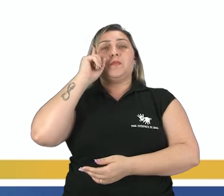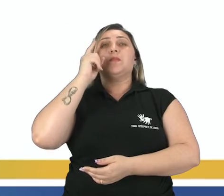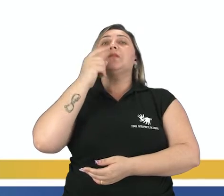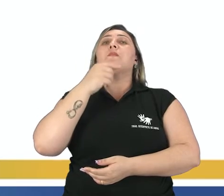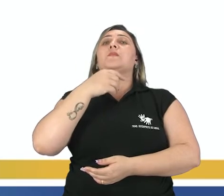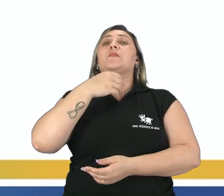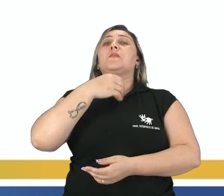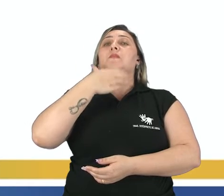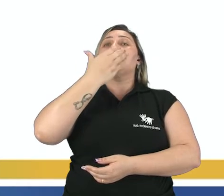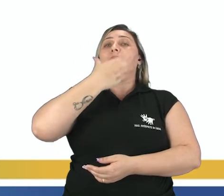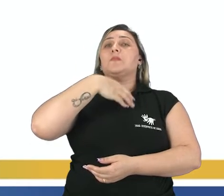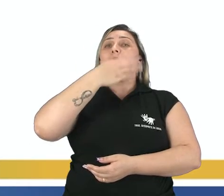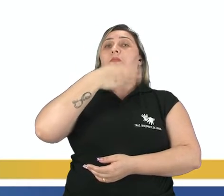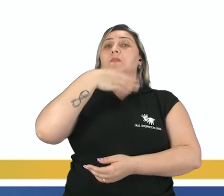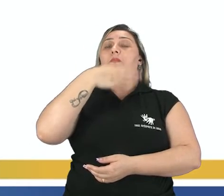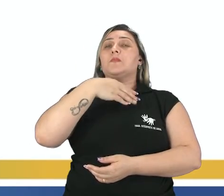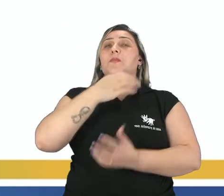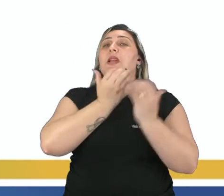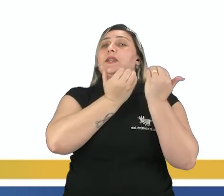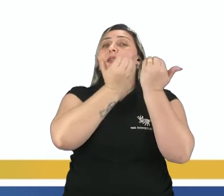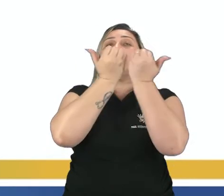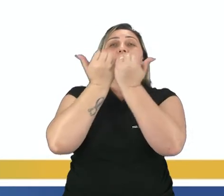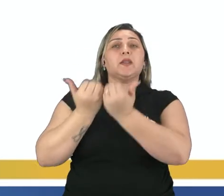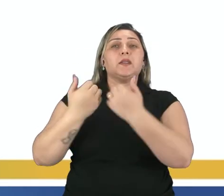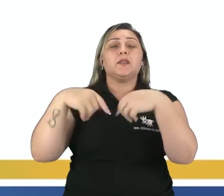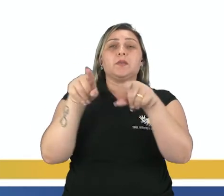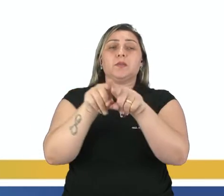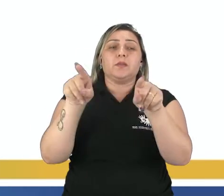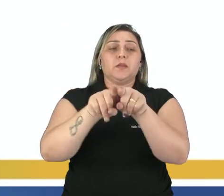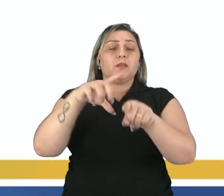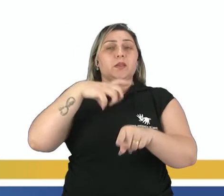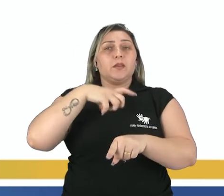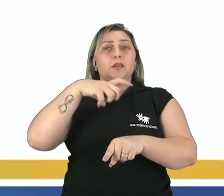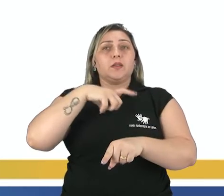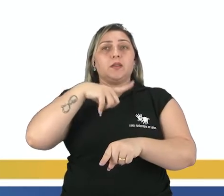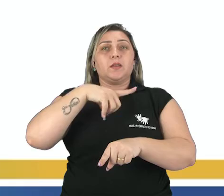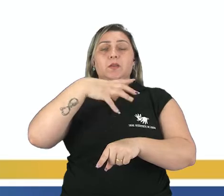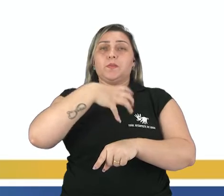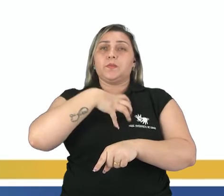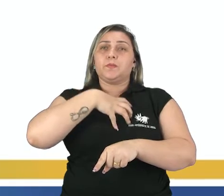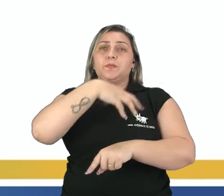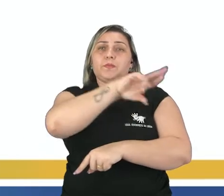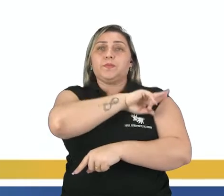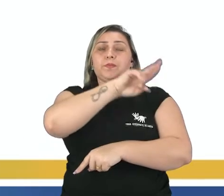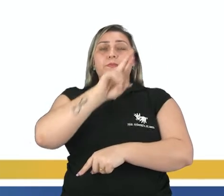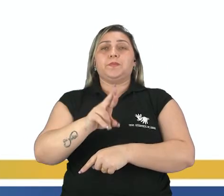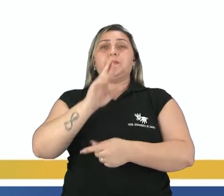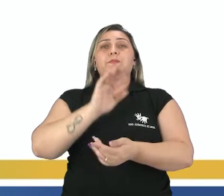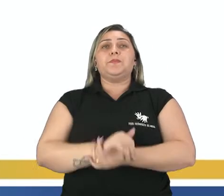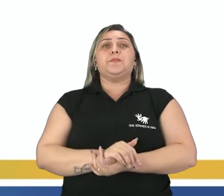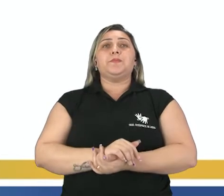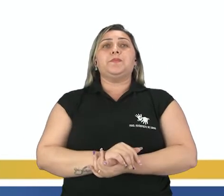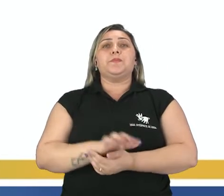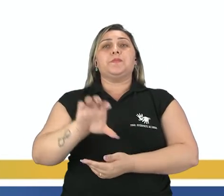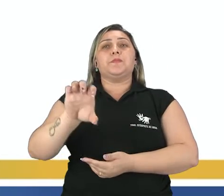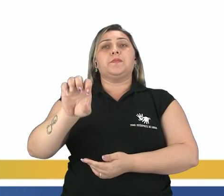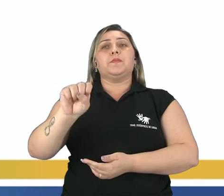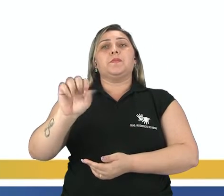fruta melancia. Ela também tem a forma ou a representação de uma